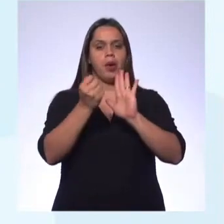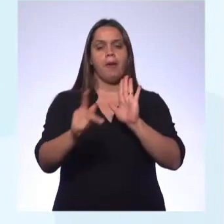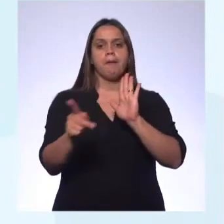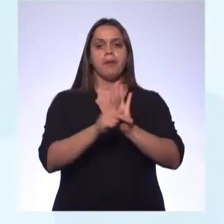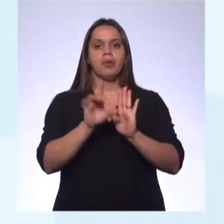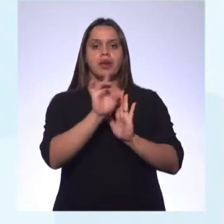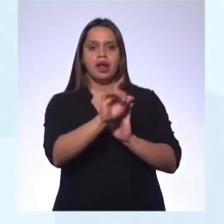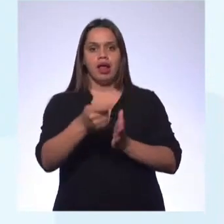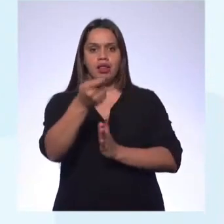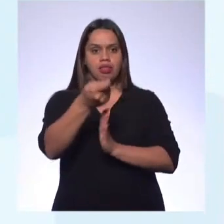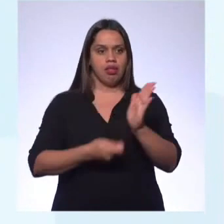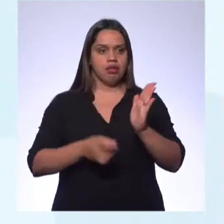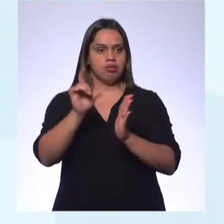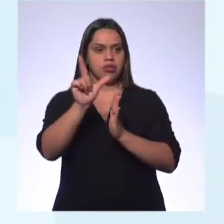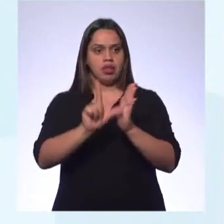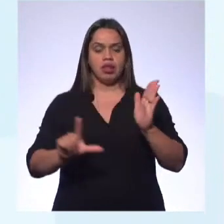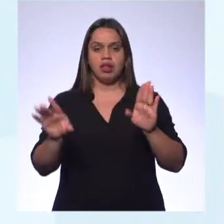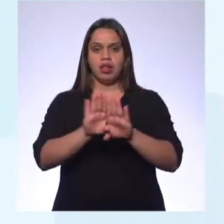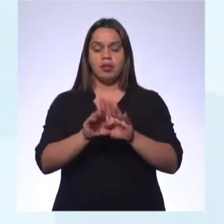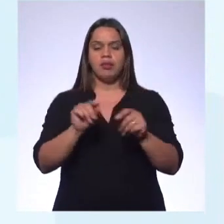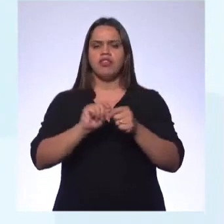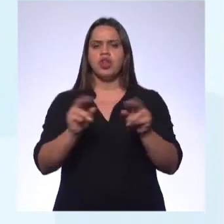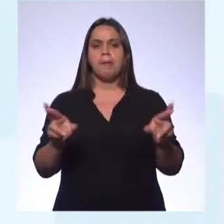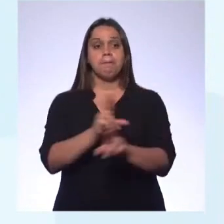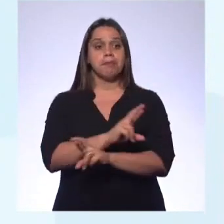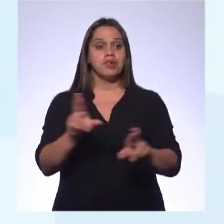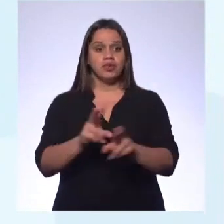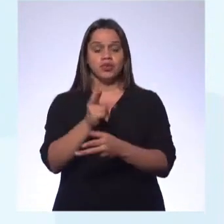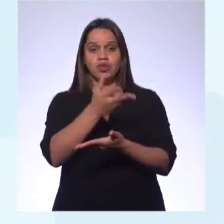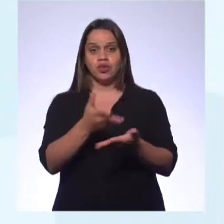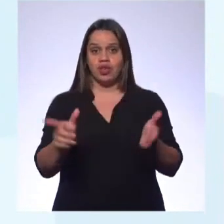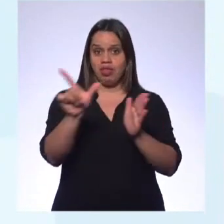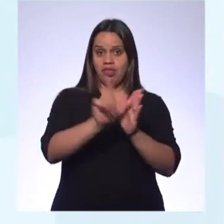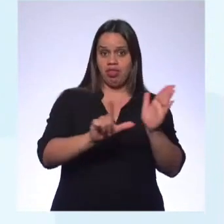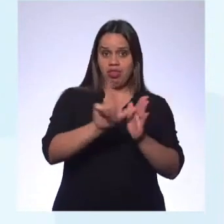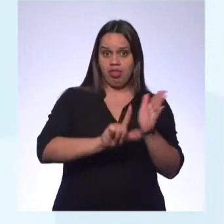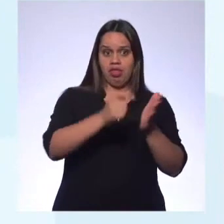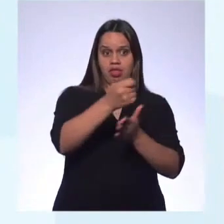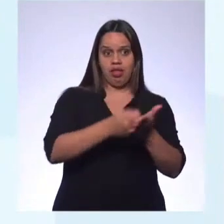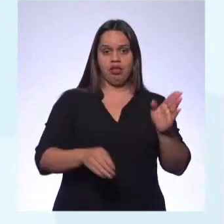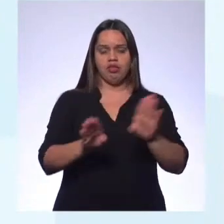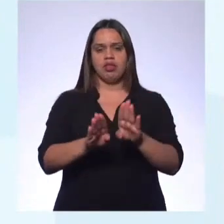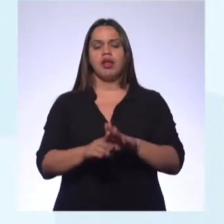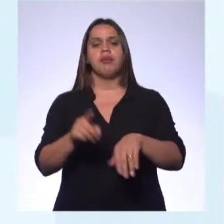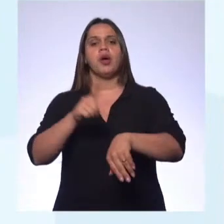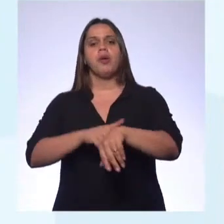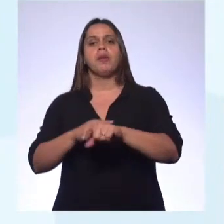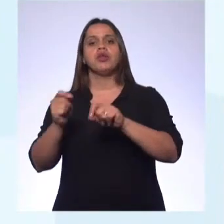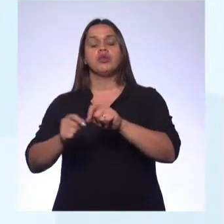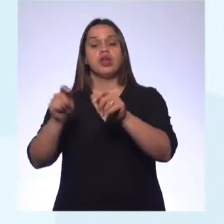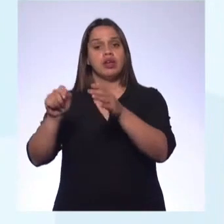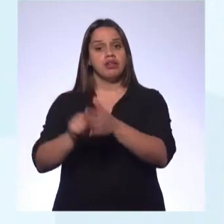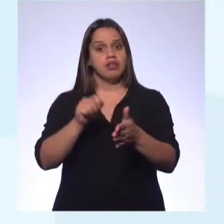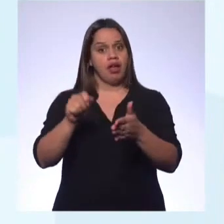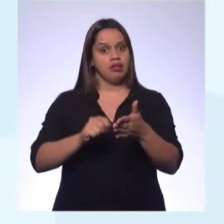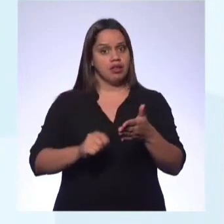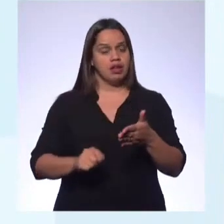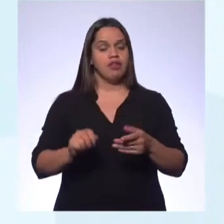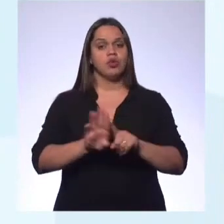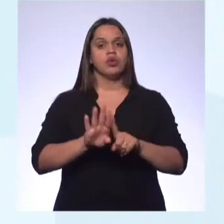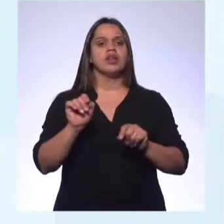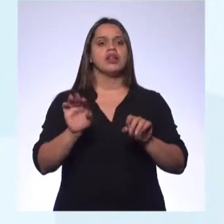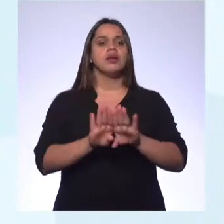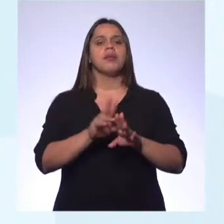do texto literário e estabelecer relações entre o texto literário e o momento de sua produção,